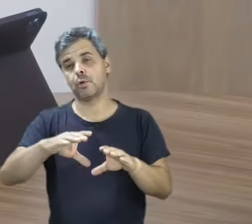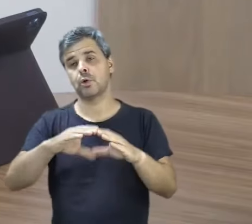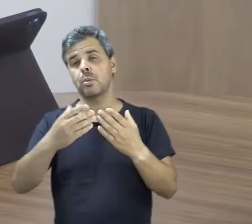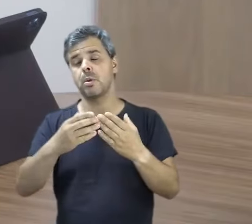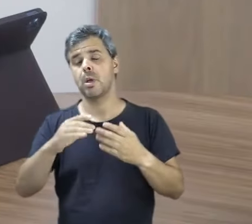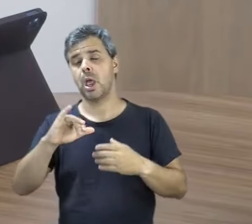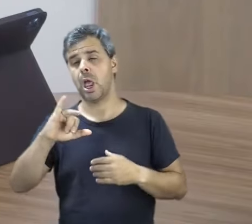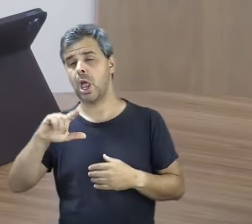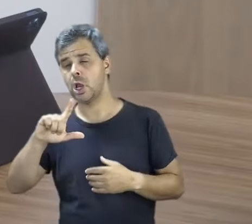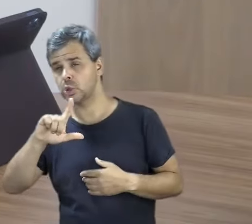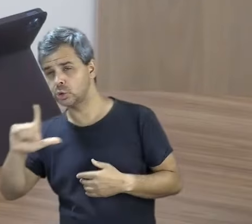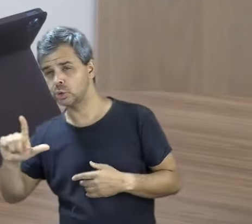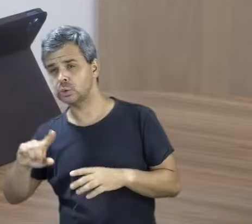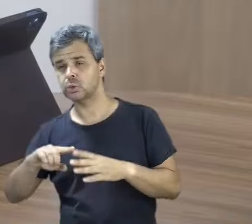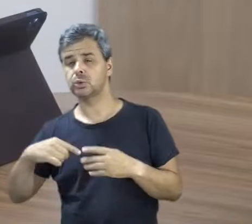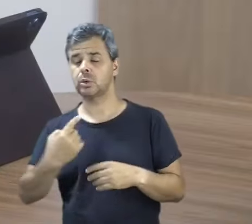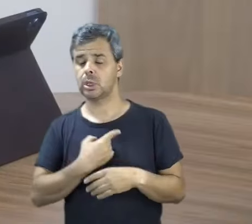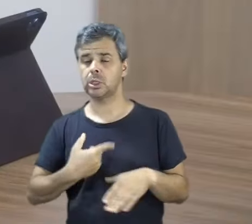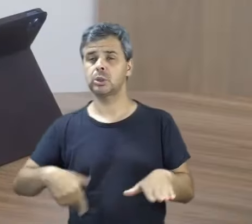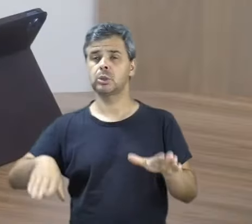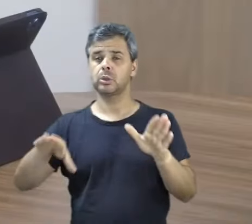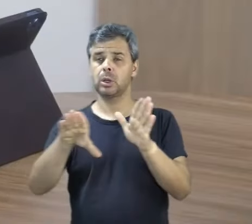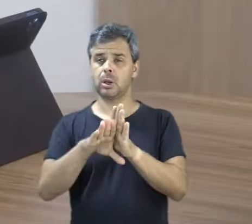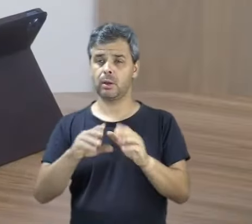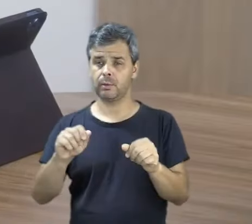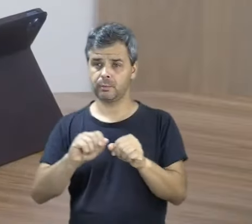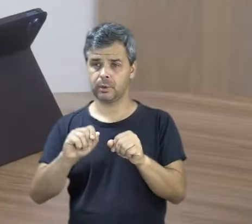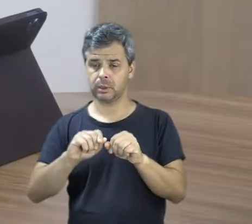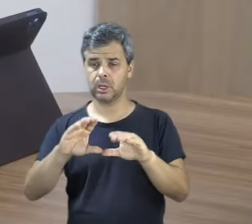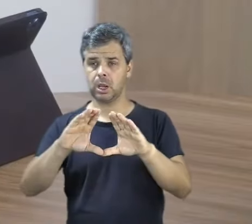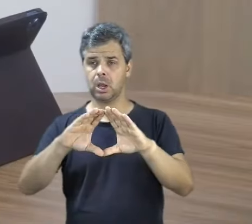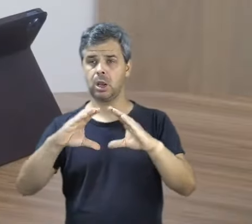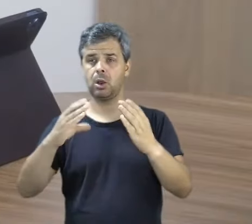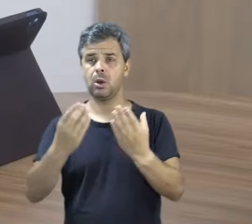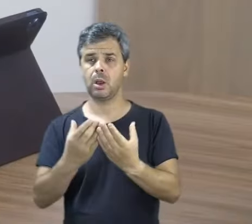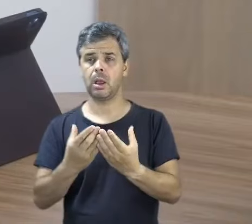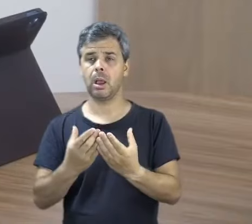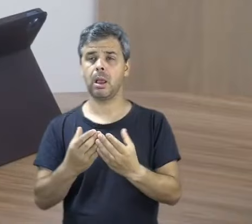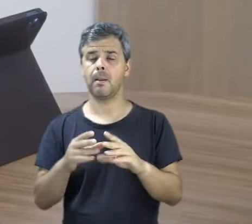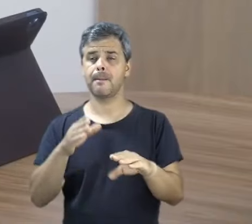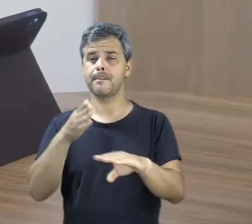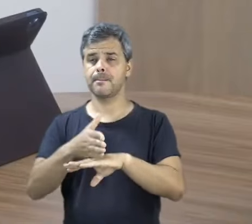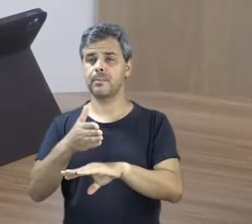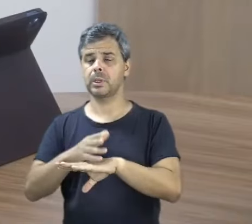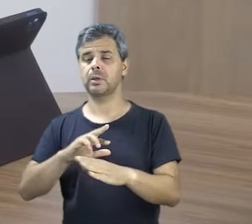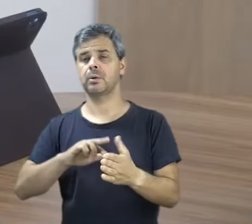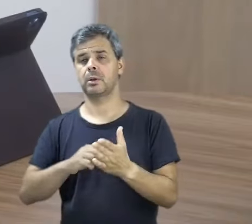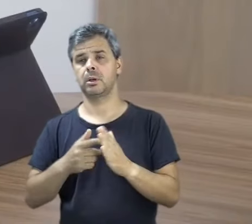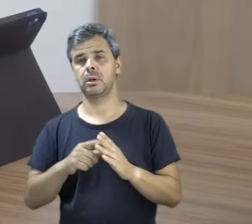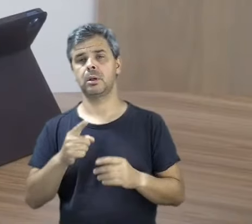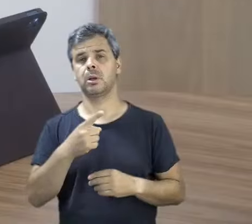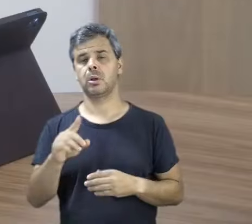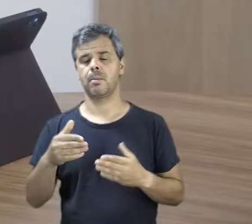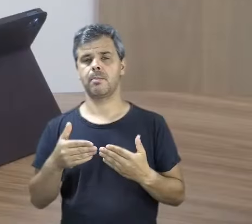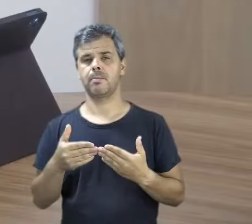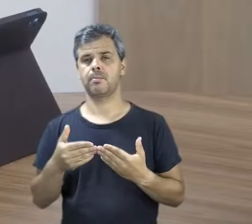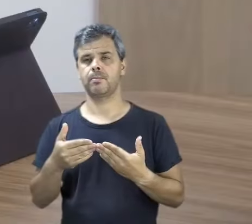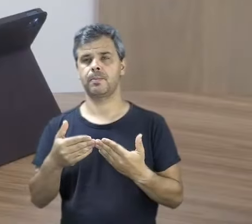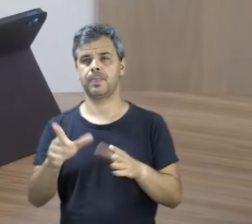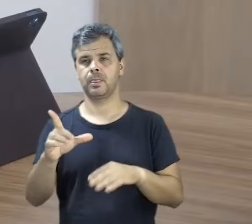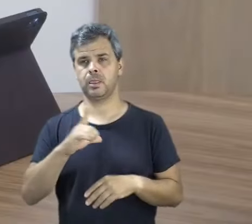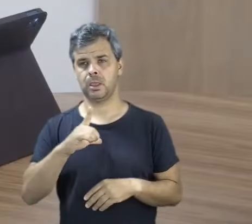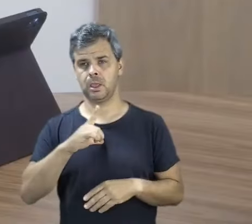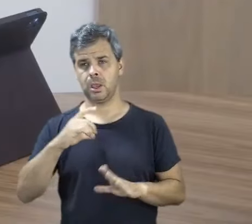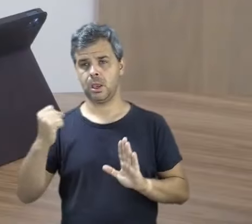junho, vai para julho, e a gente chega para realizar essa conferência, uma participação significativa só na abertura. Nós tivemos